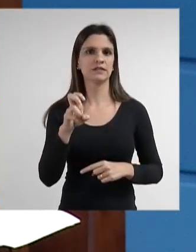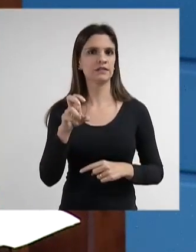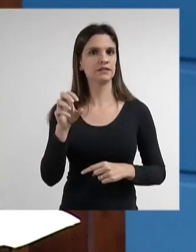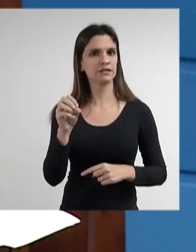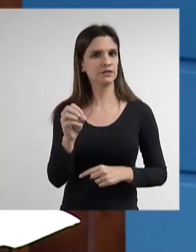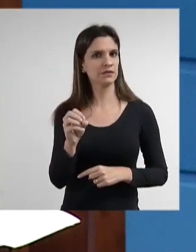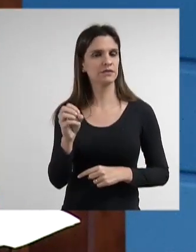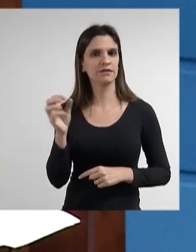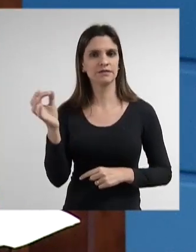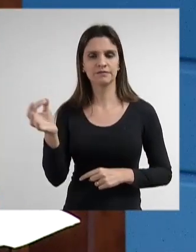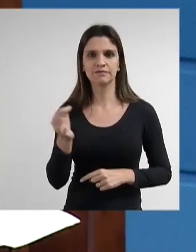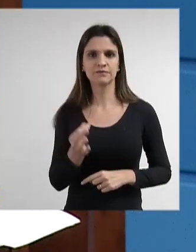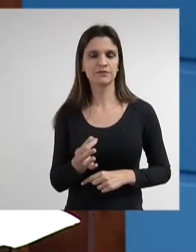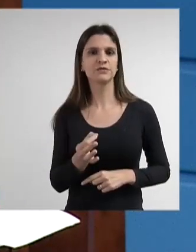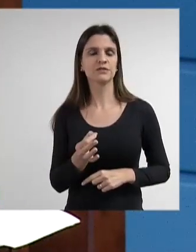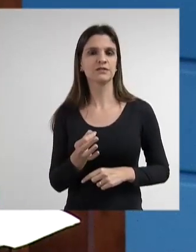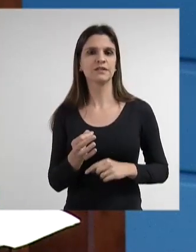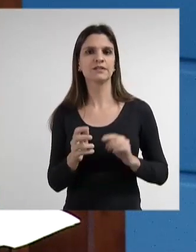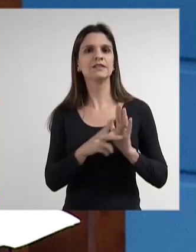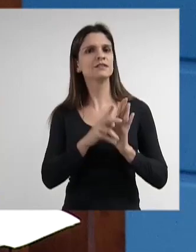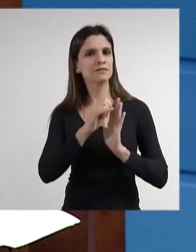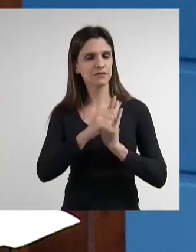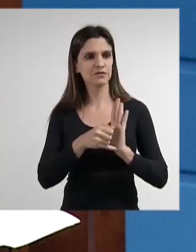50% do programa Vale Renda,